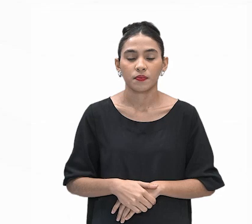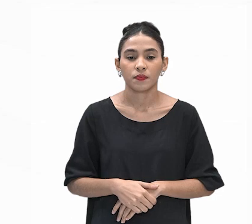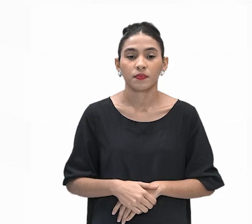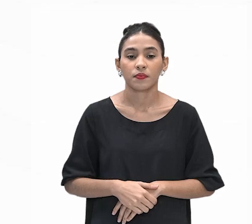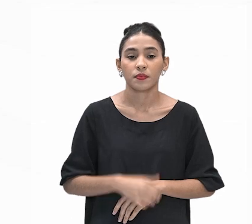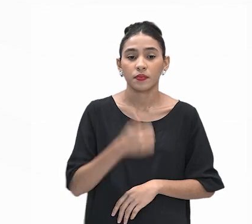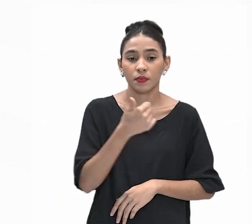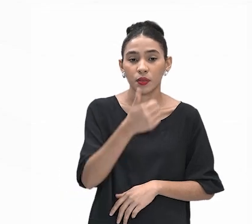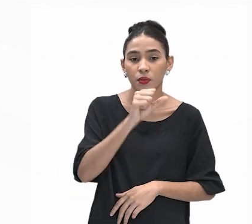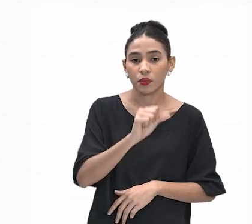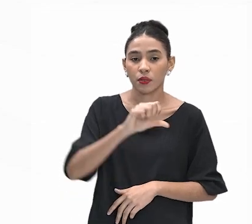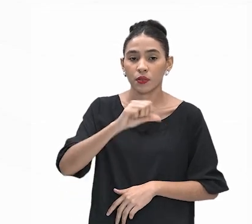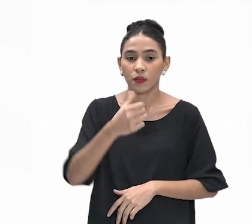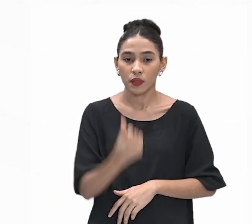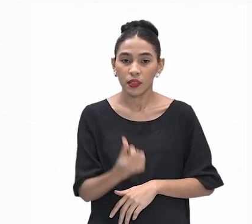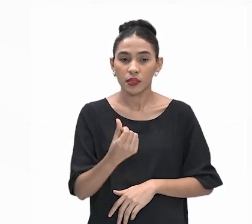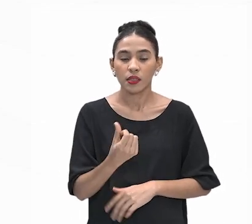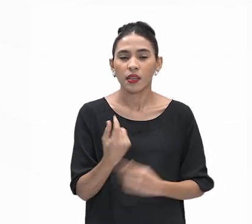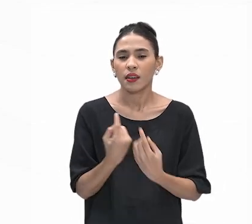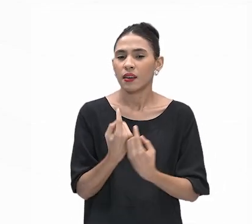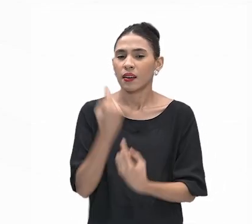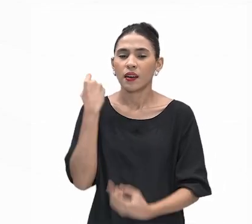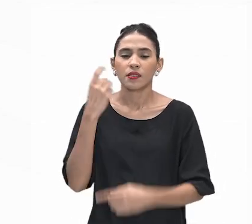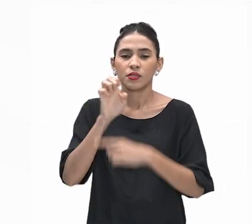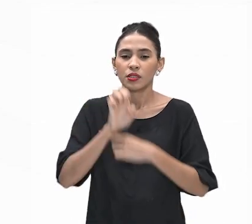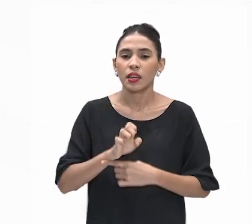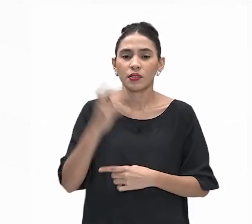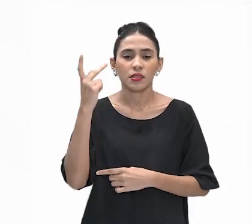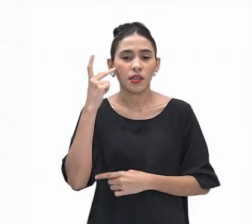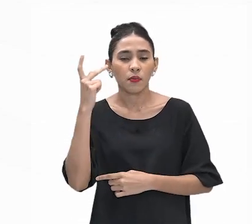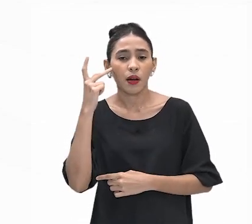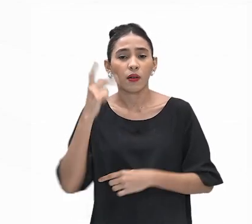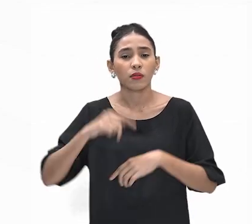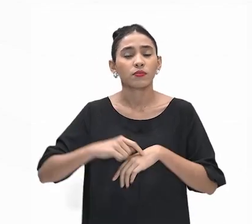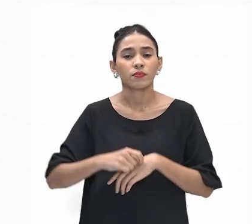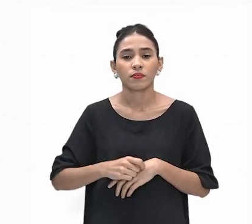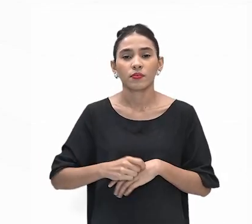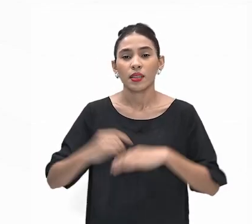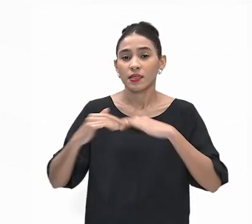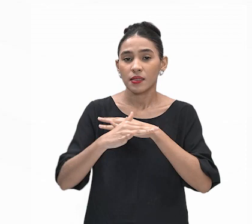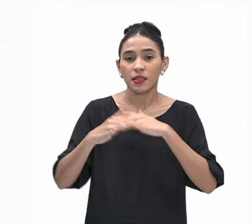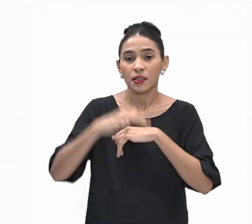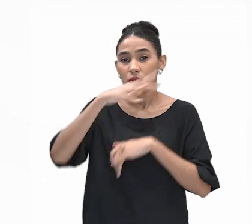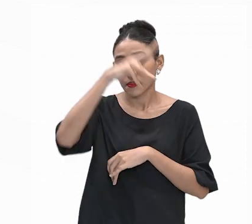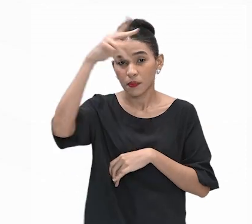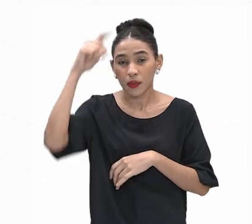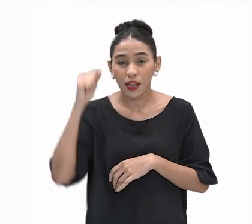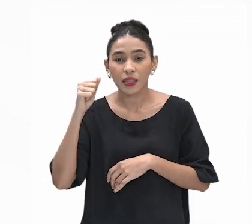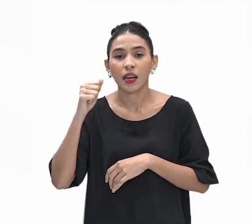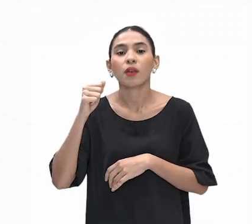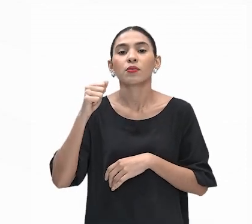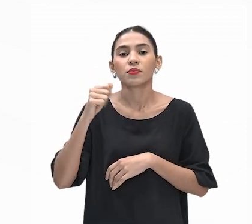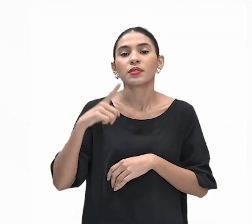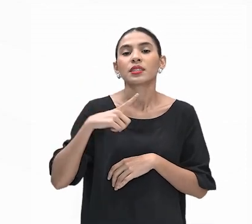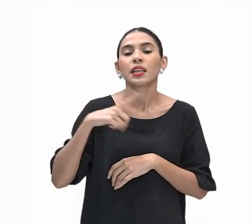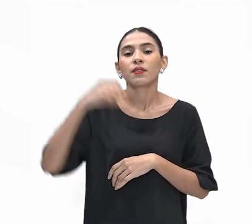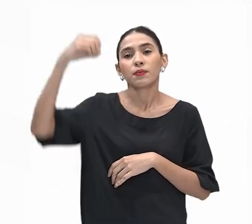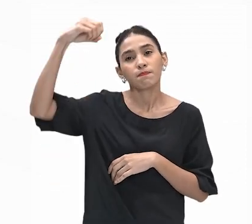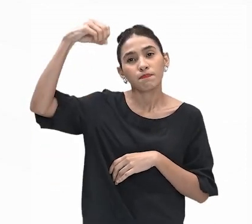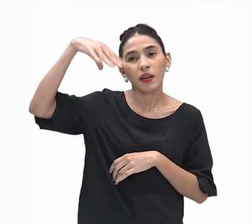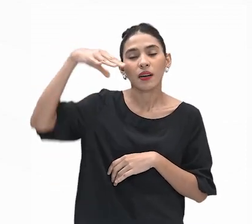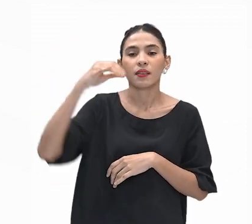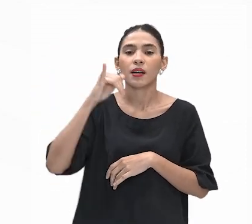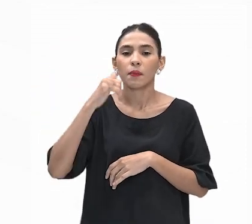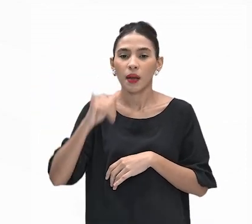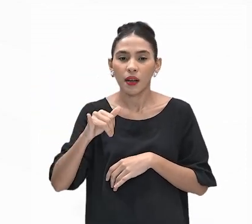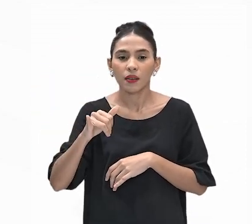Em 1896, bem antes de São Paulo, a cidade de Manaus recebeu a luz elétrica e, com a